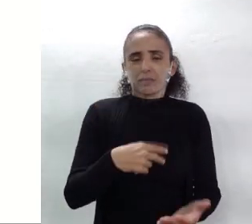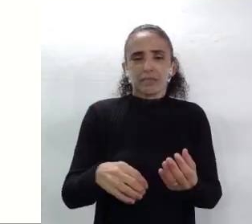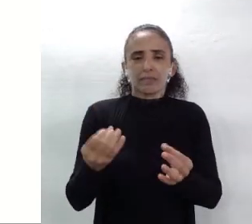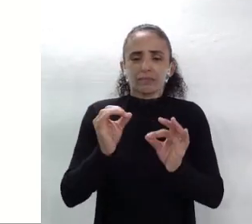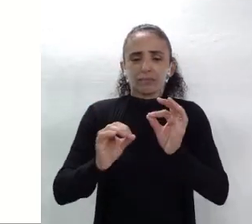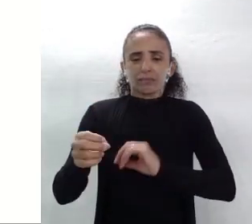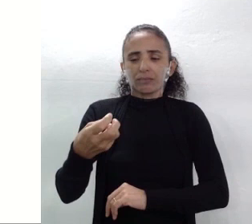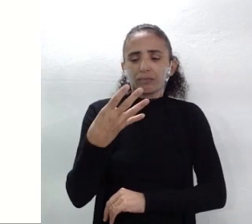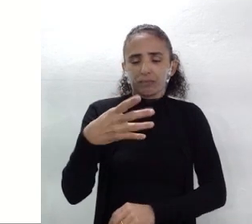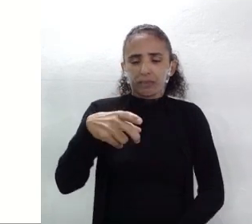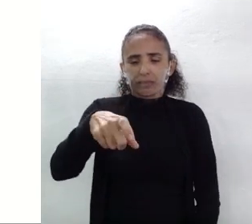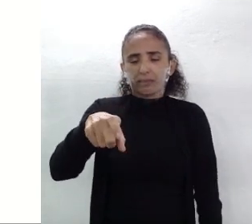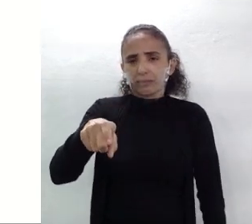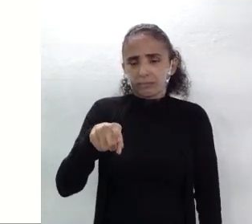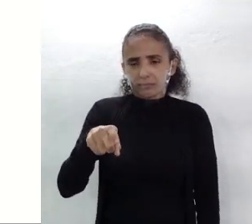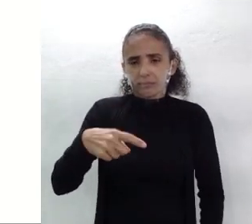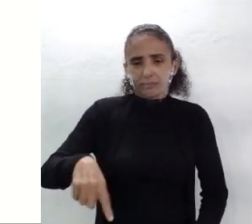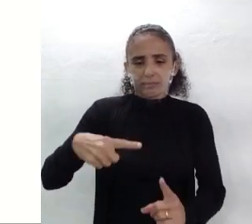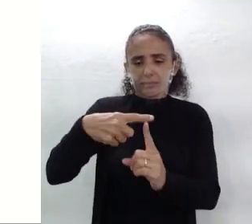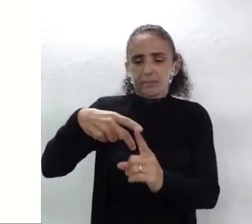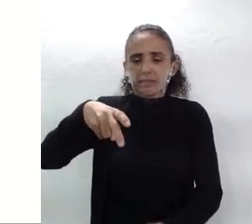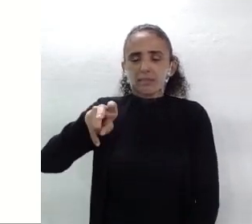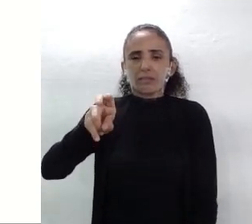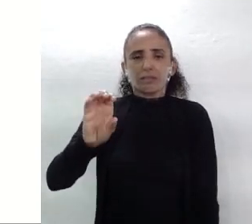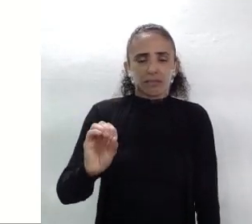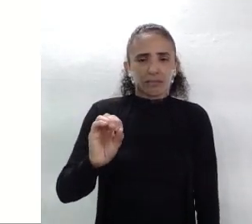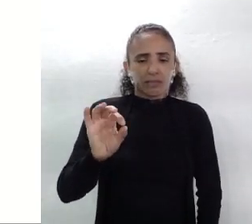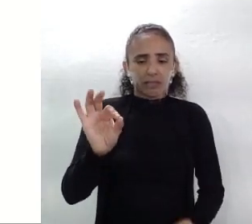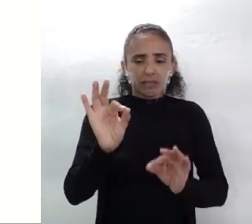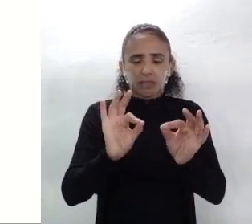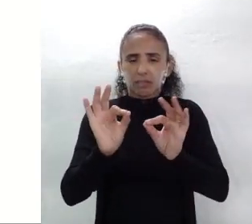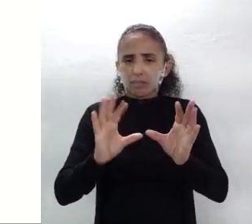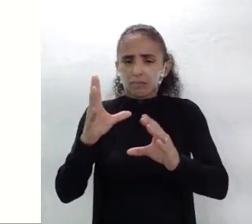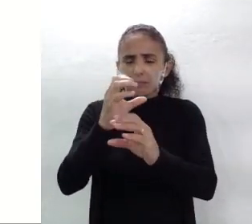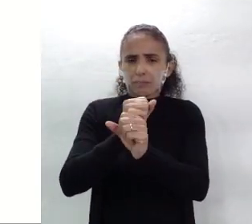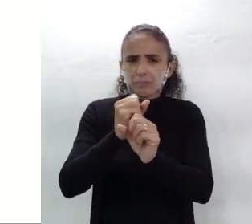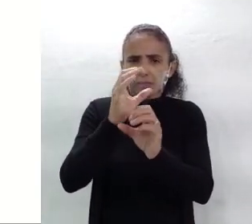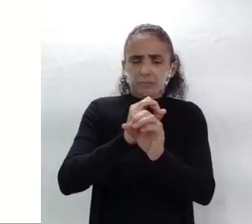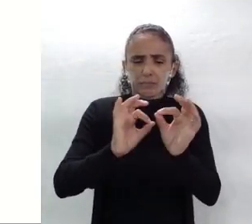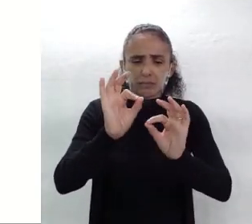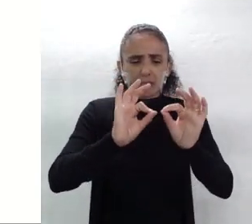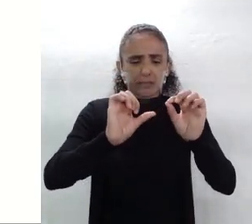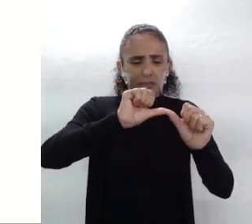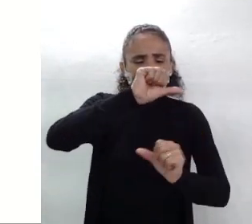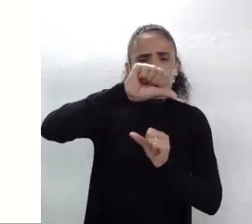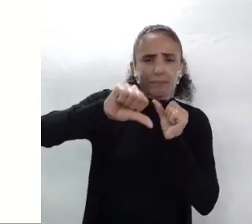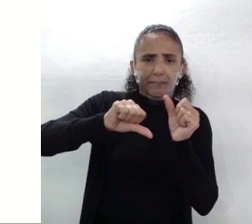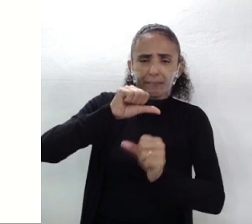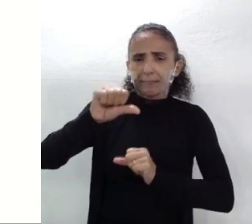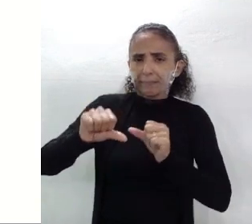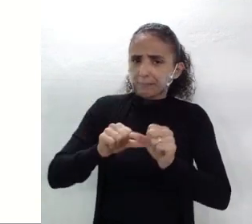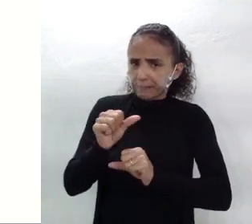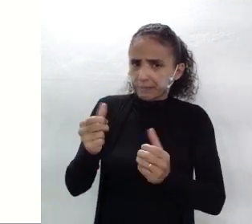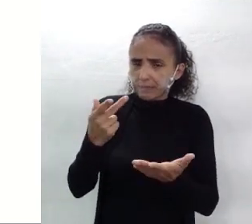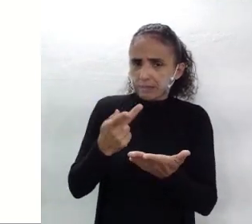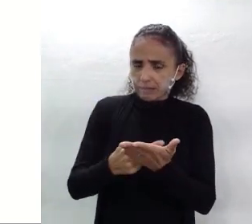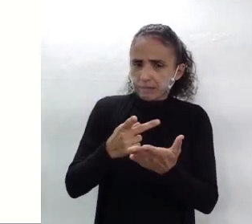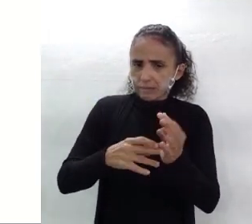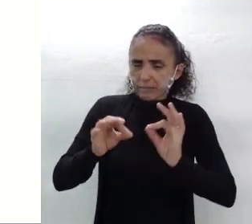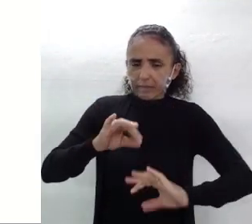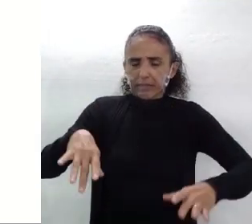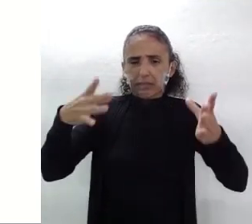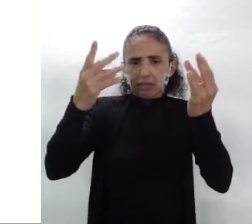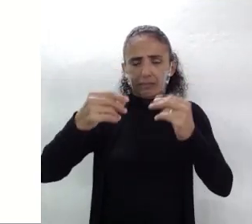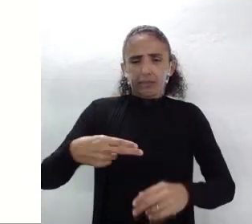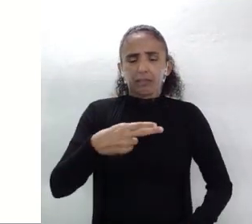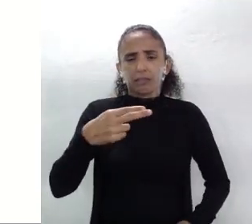4x mais 50 igual a 530. Então, pego esses 50 eu vou tirar de um lado. Como é equação,